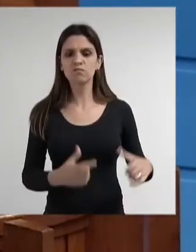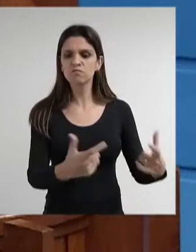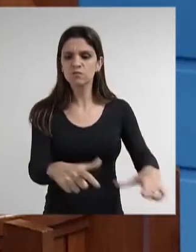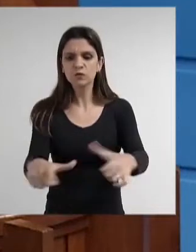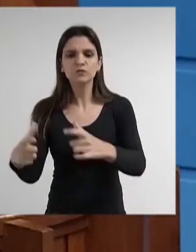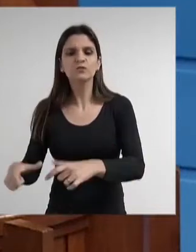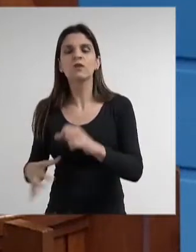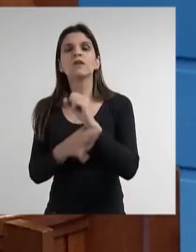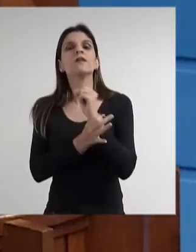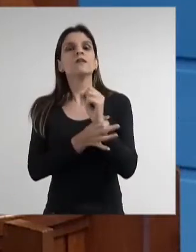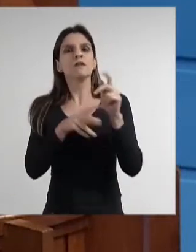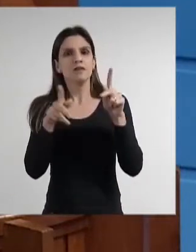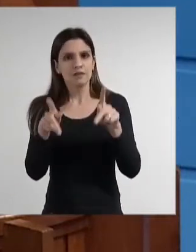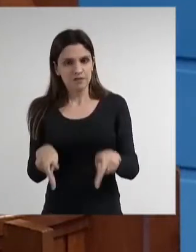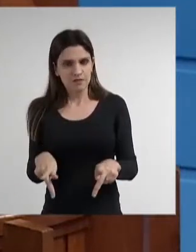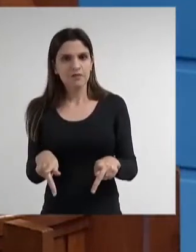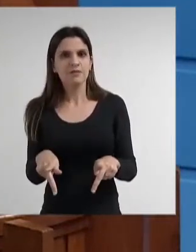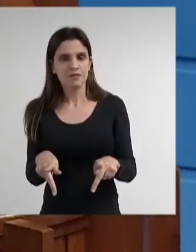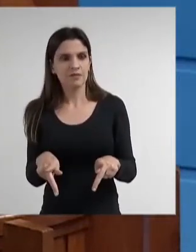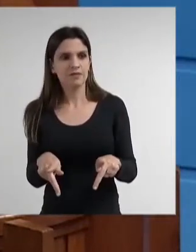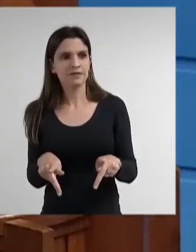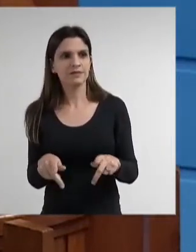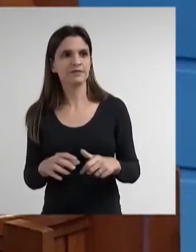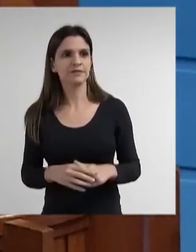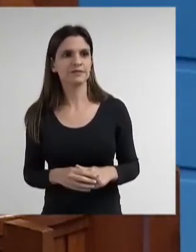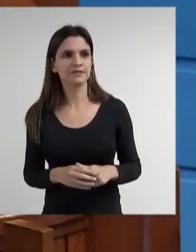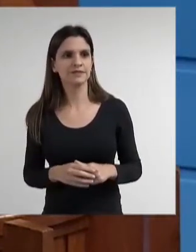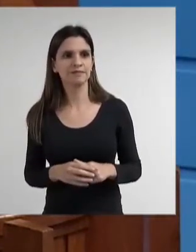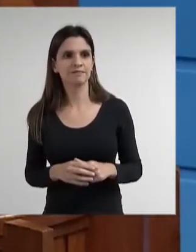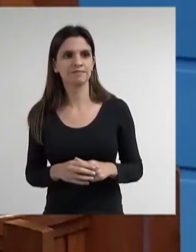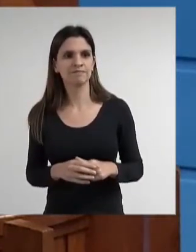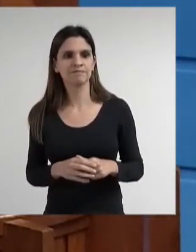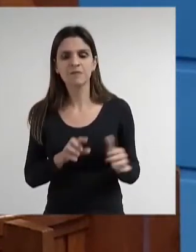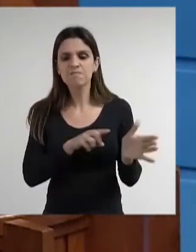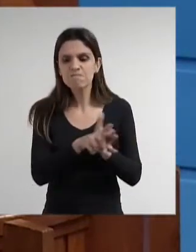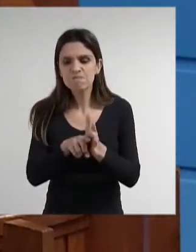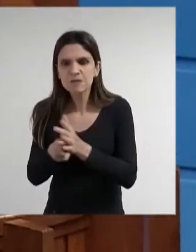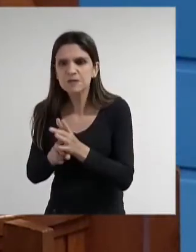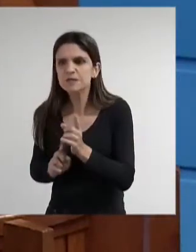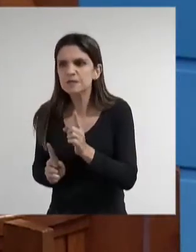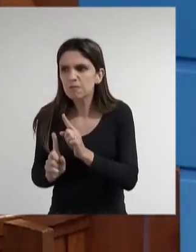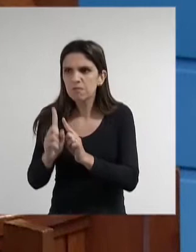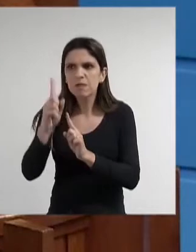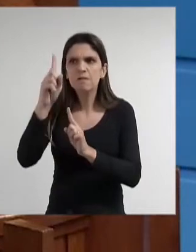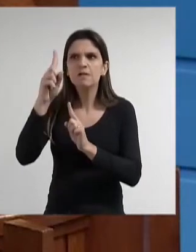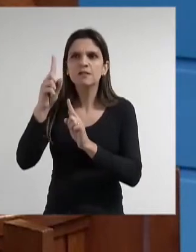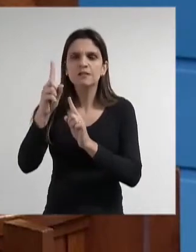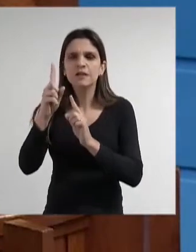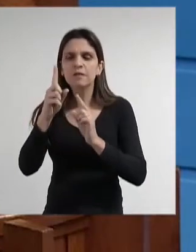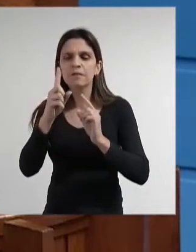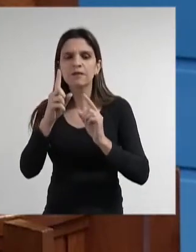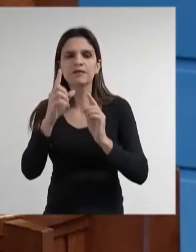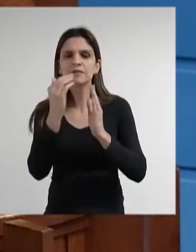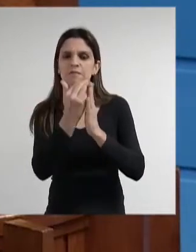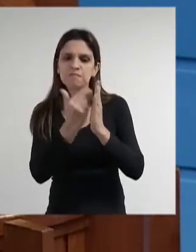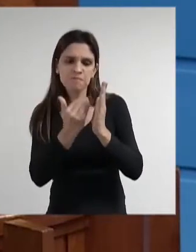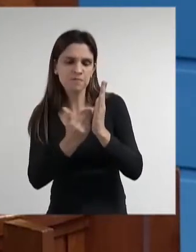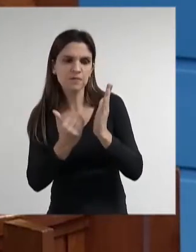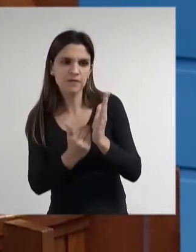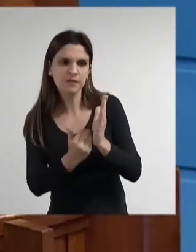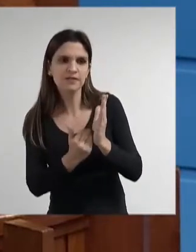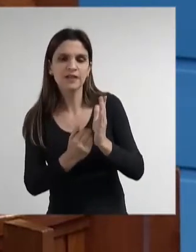pública, pois ali é feito um levantamento das demandas de segurança, das potencialidades e também